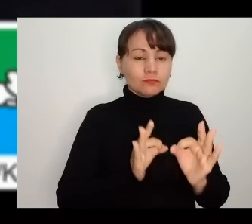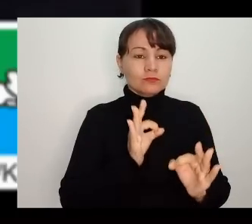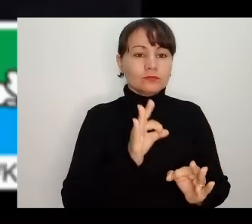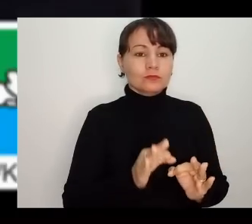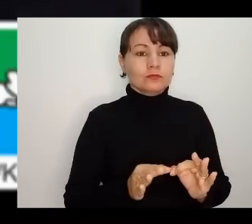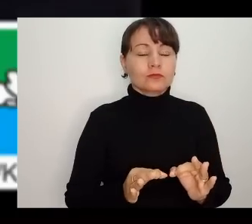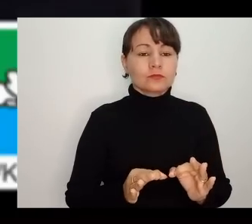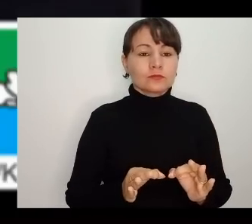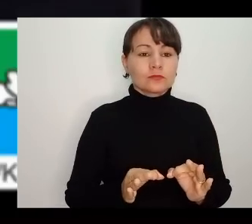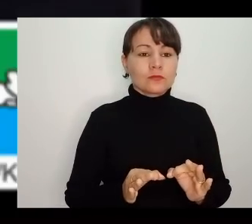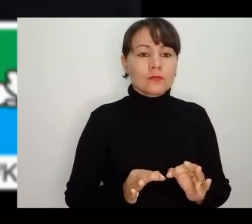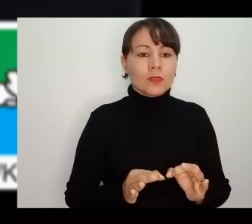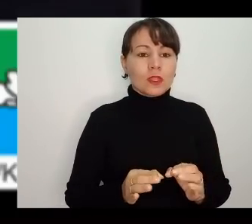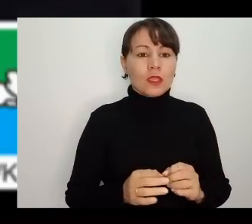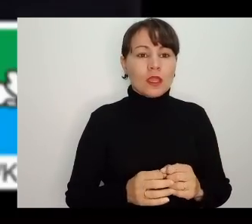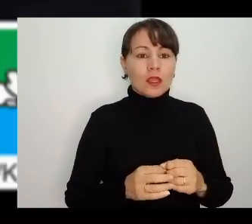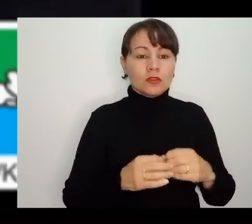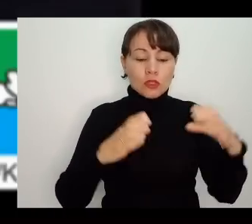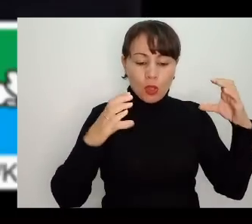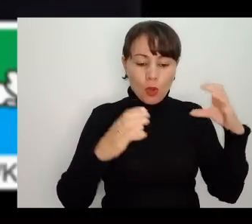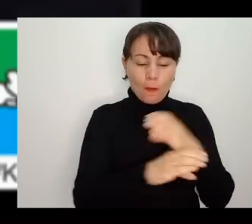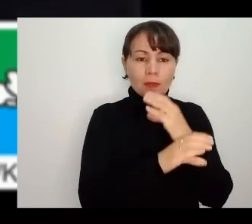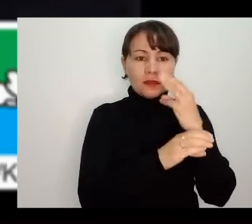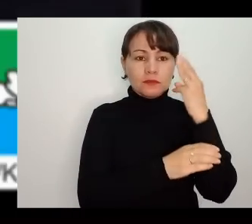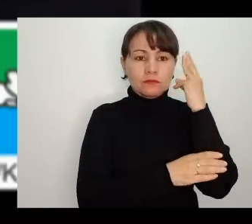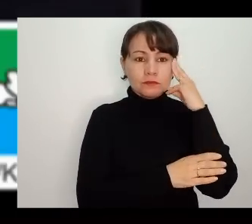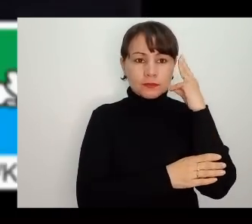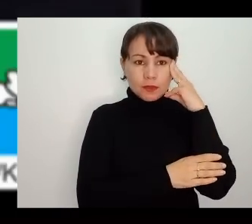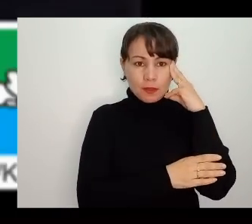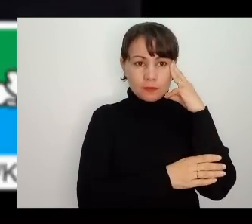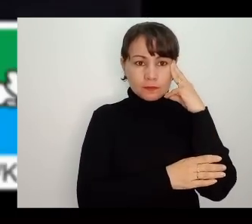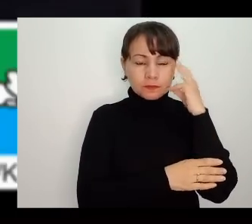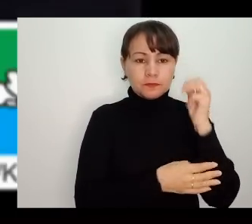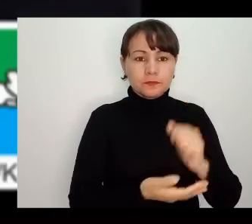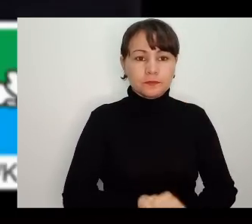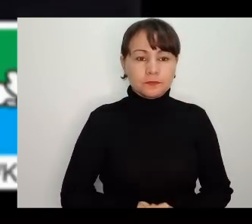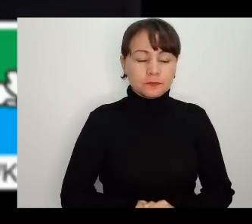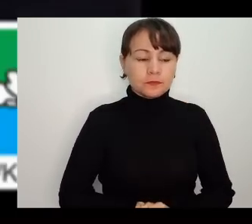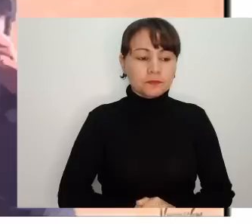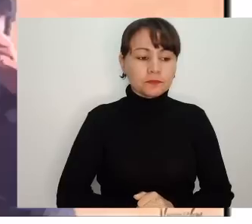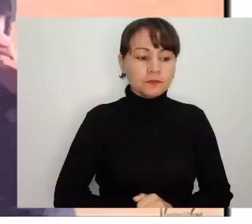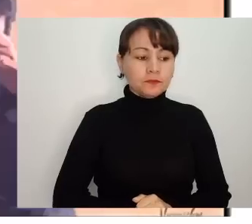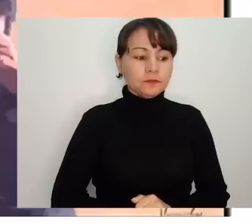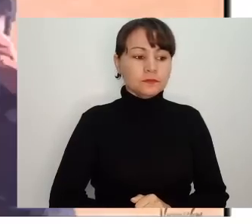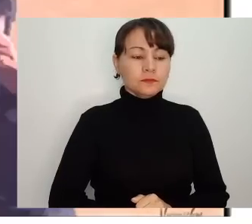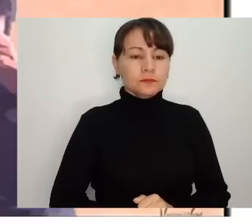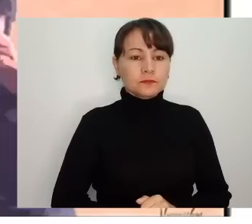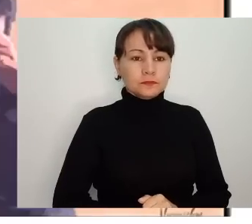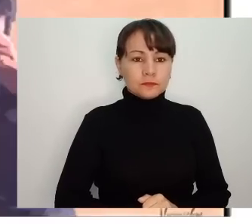aprendizado e na consolidação das minhas memórias.